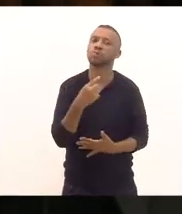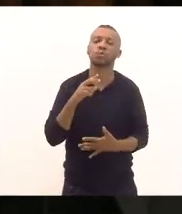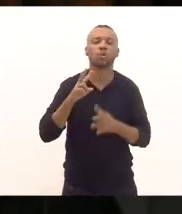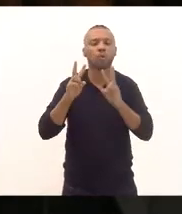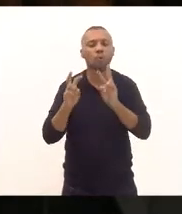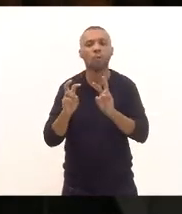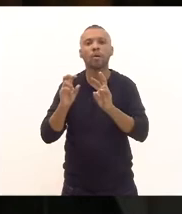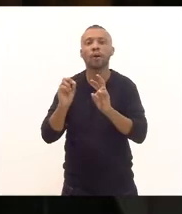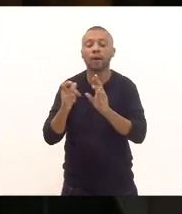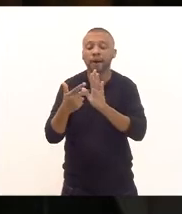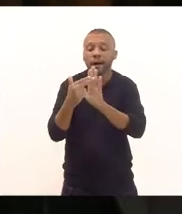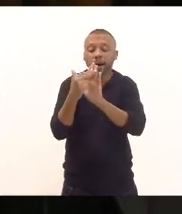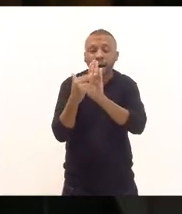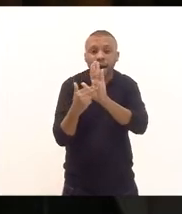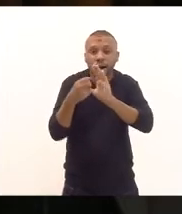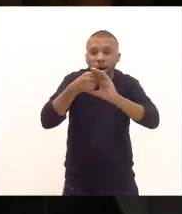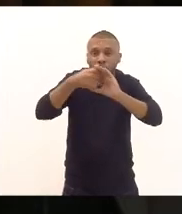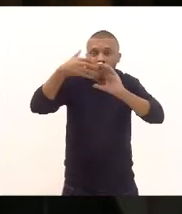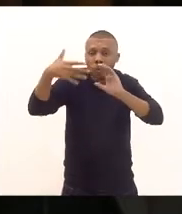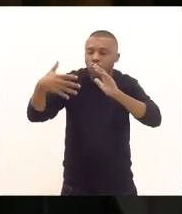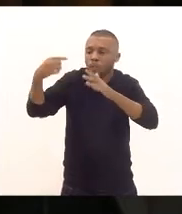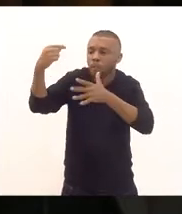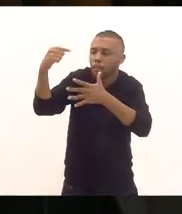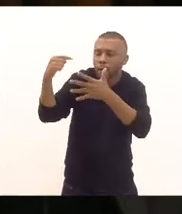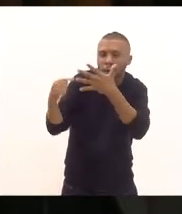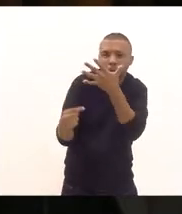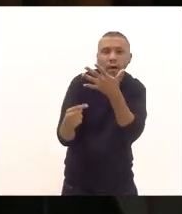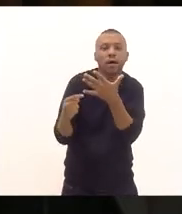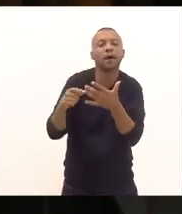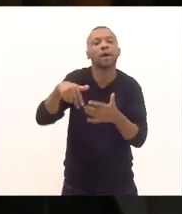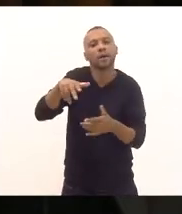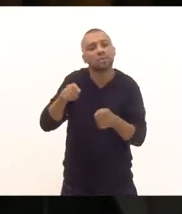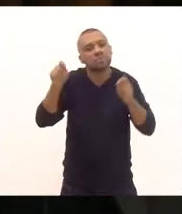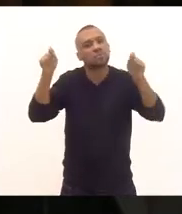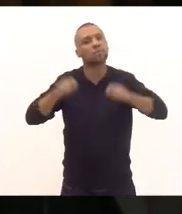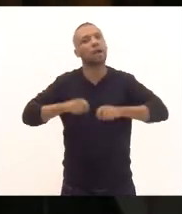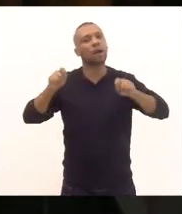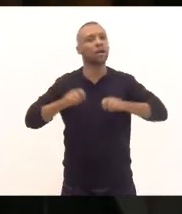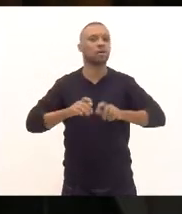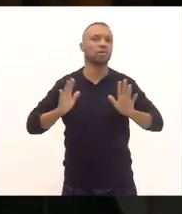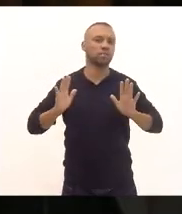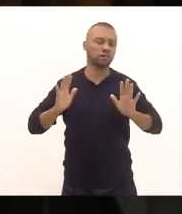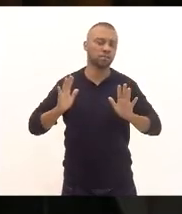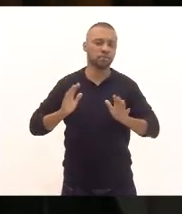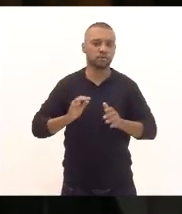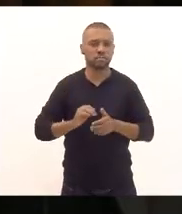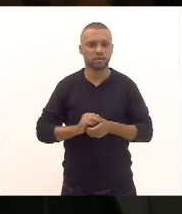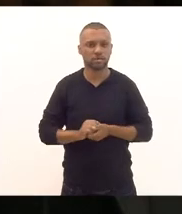do critério para quem quem devam ser os